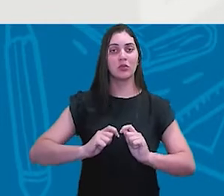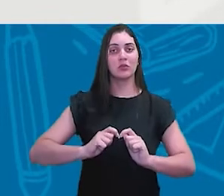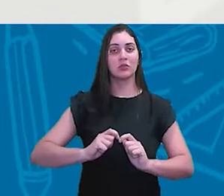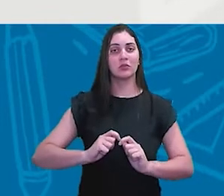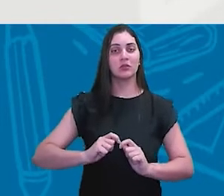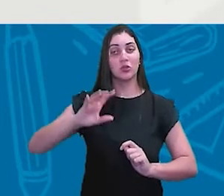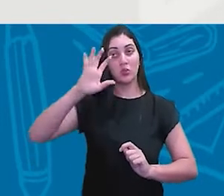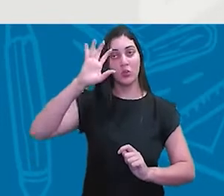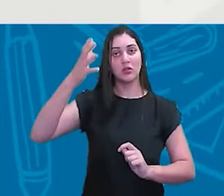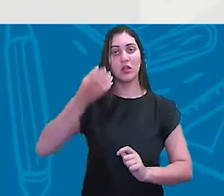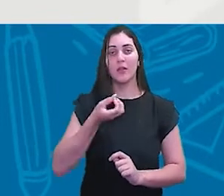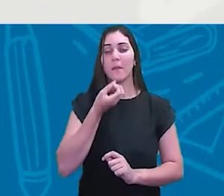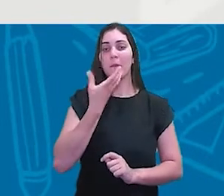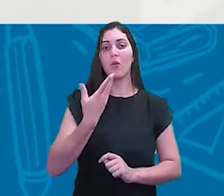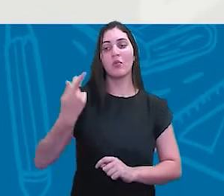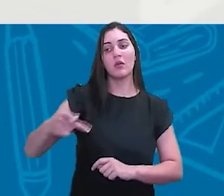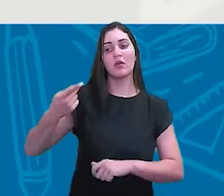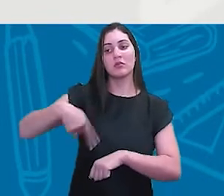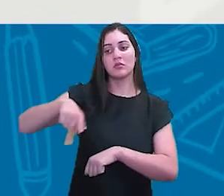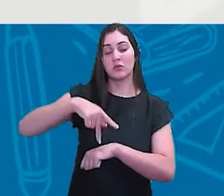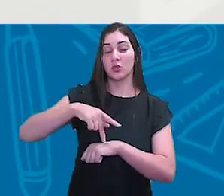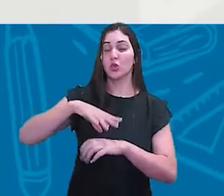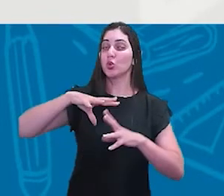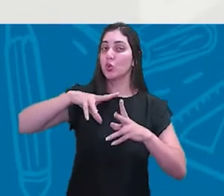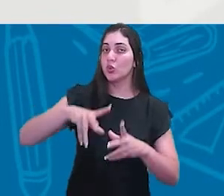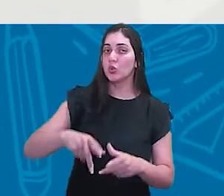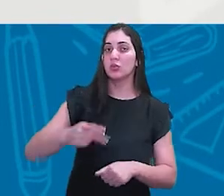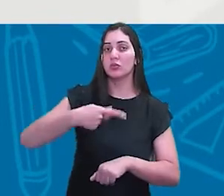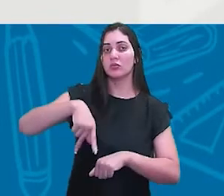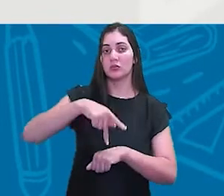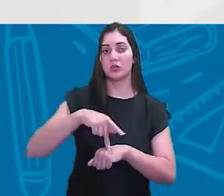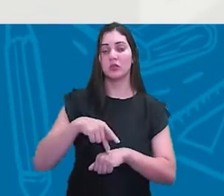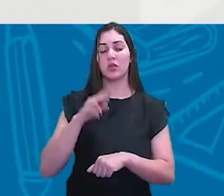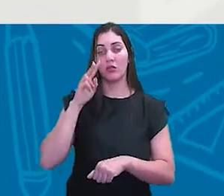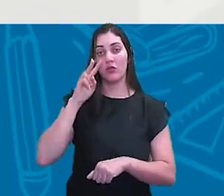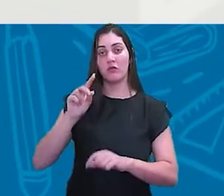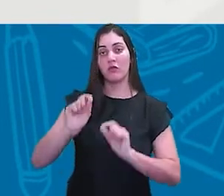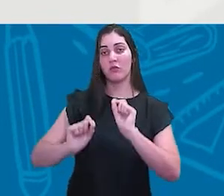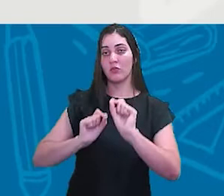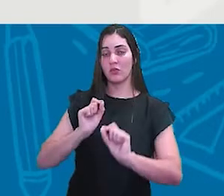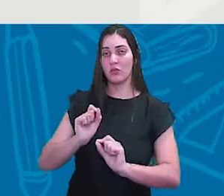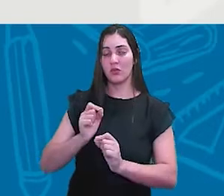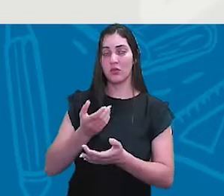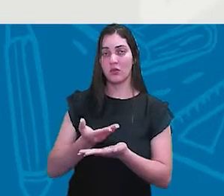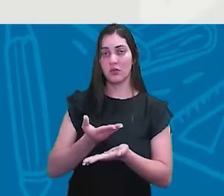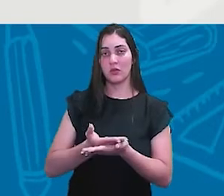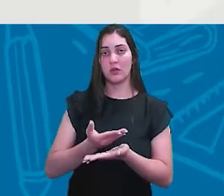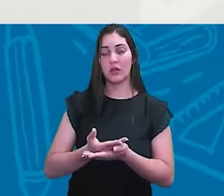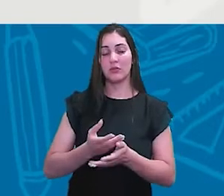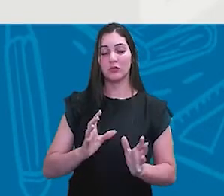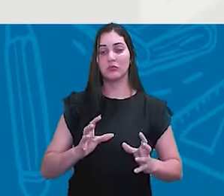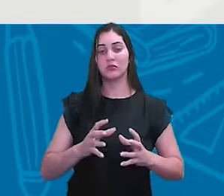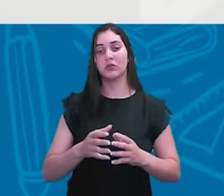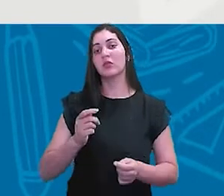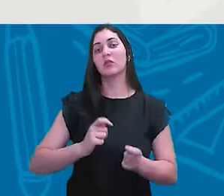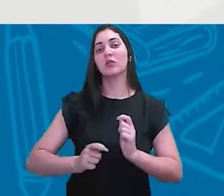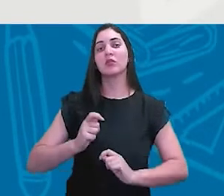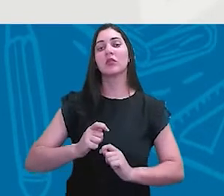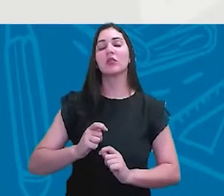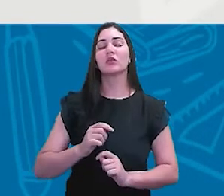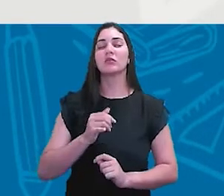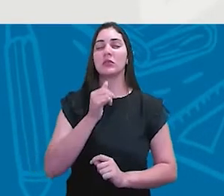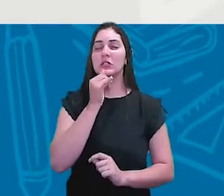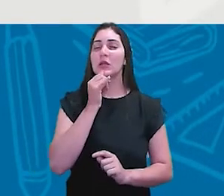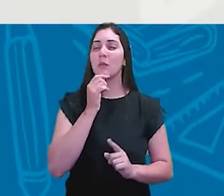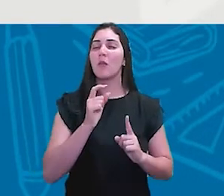favorável para esses países, né, para todos os países. A gente viu em aulas sobre bloco econômico, por exemplo, a questão do NAFTA,